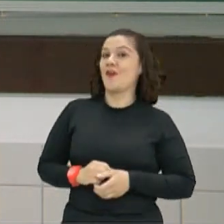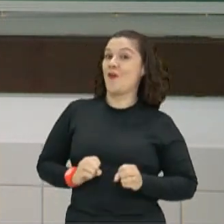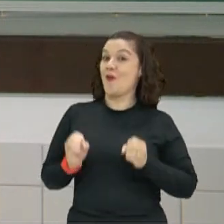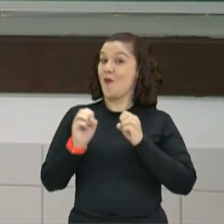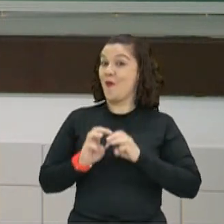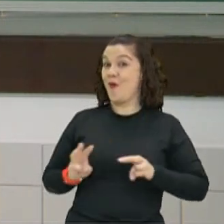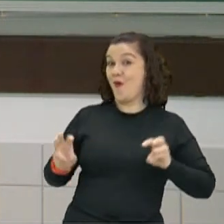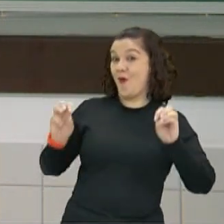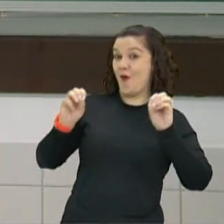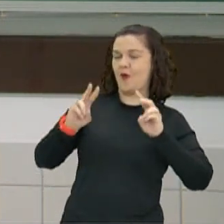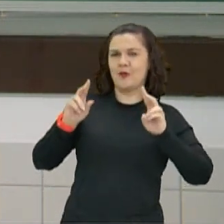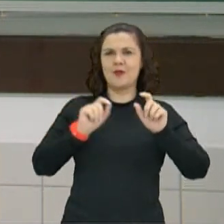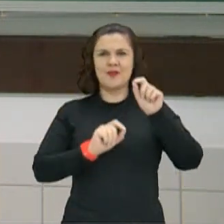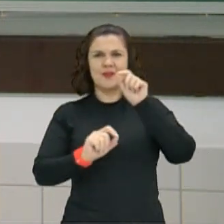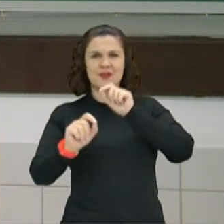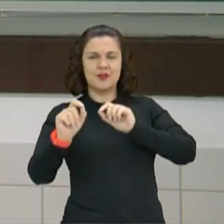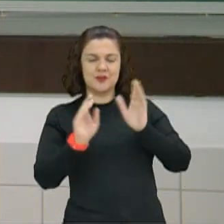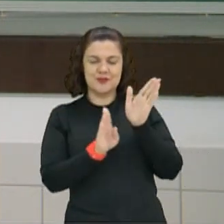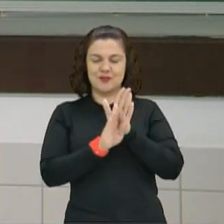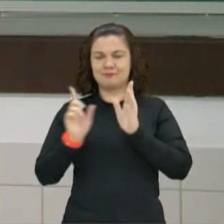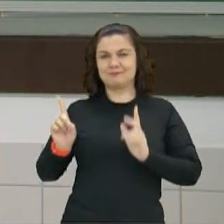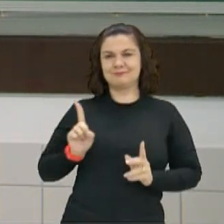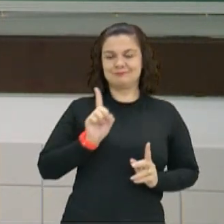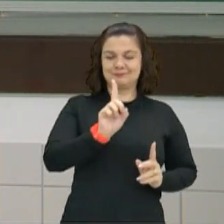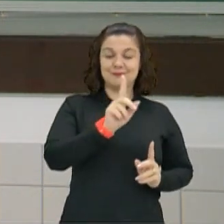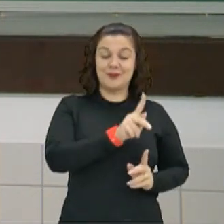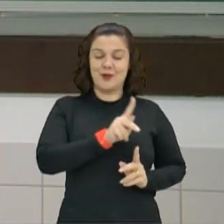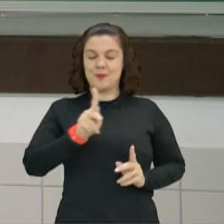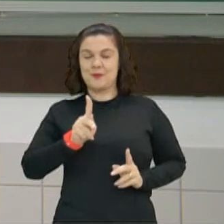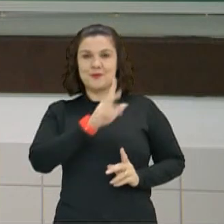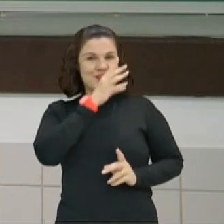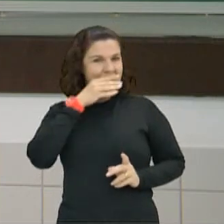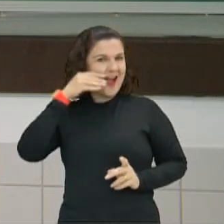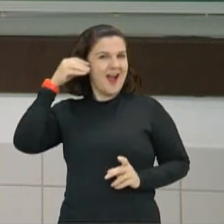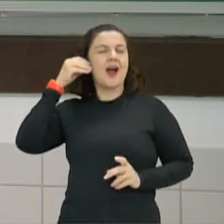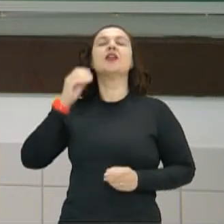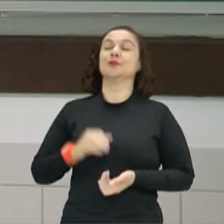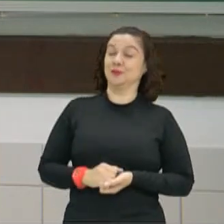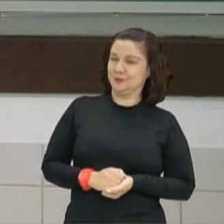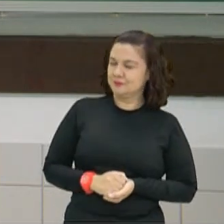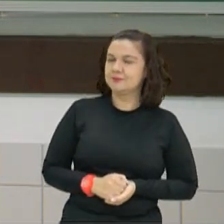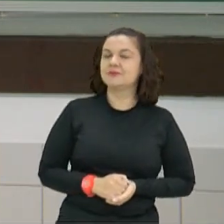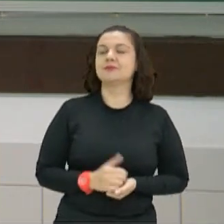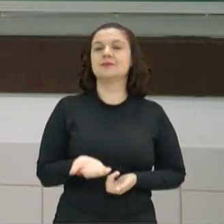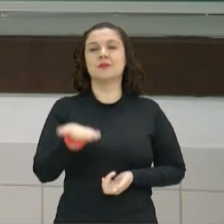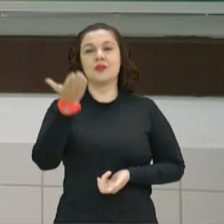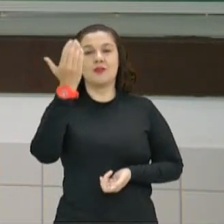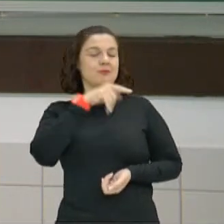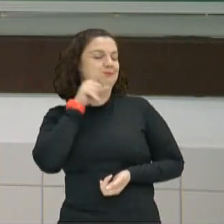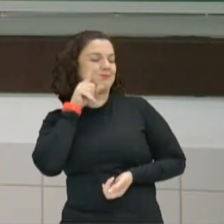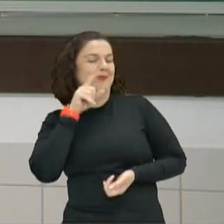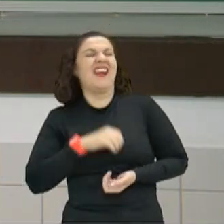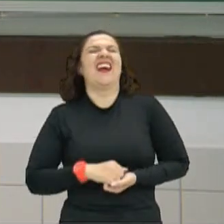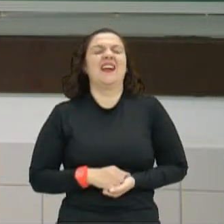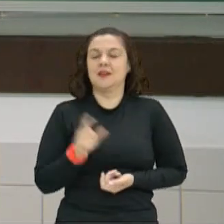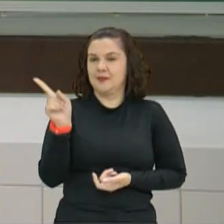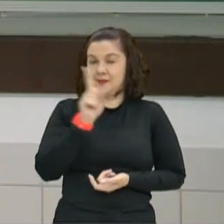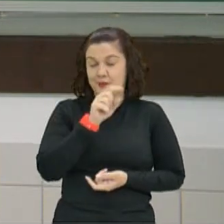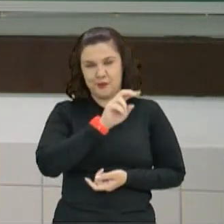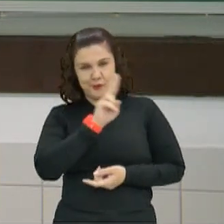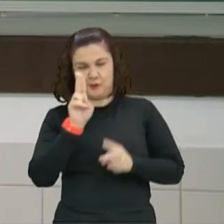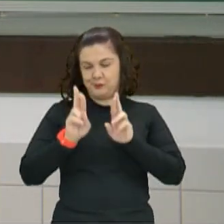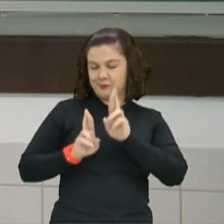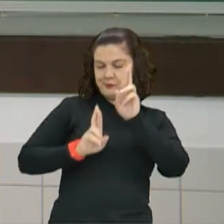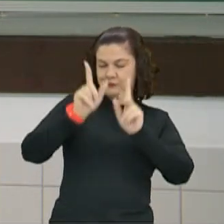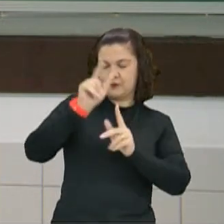Uó, olha só, Mr. Professor Alan Carter, vim dos States. Não, é só o nome,